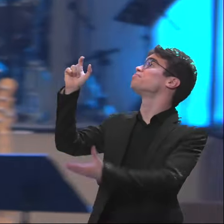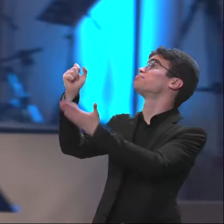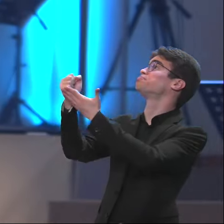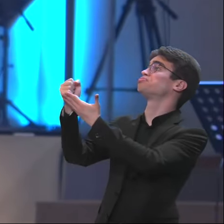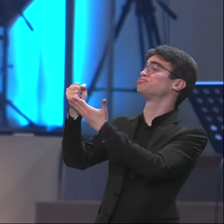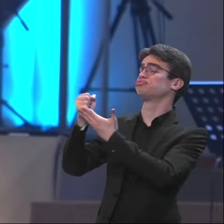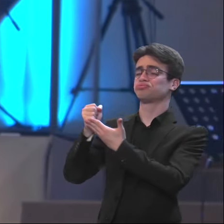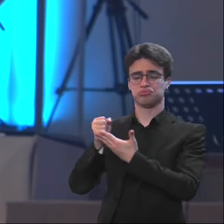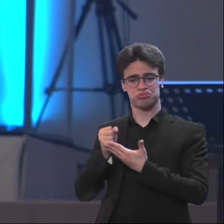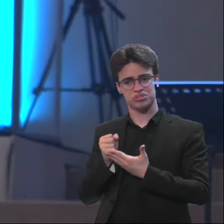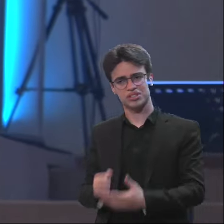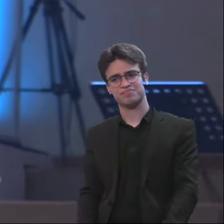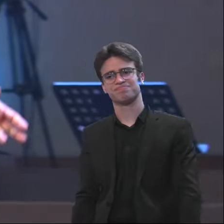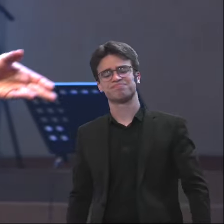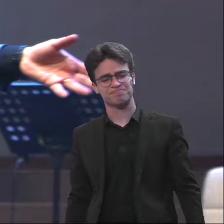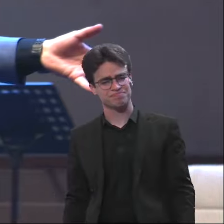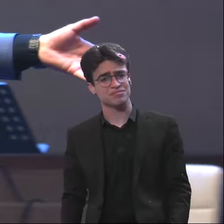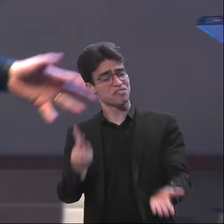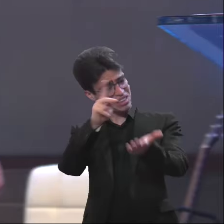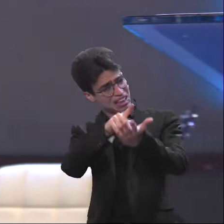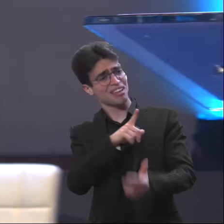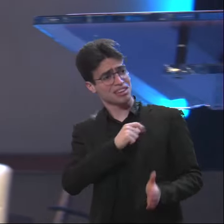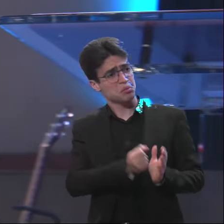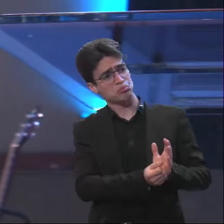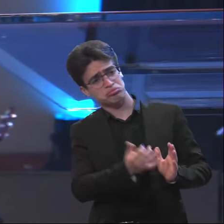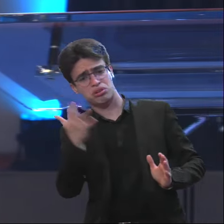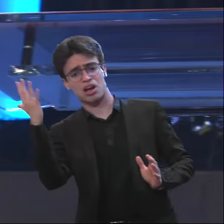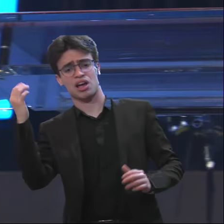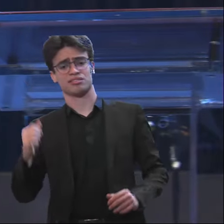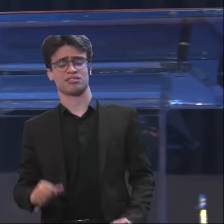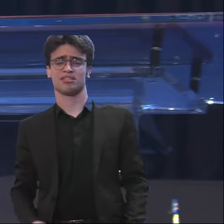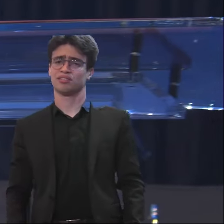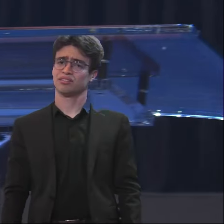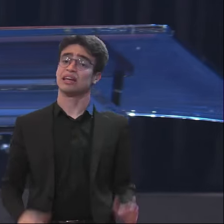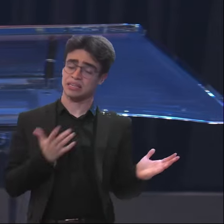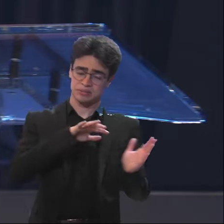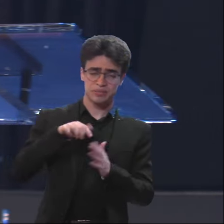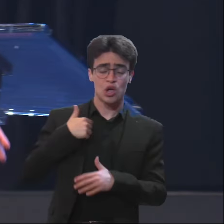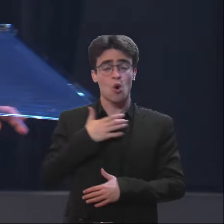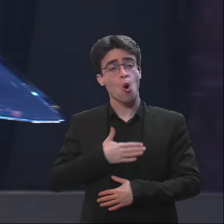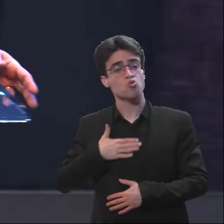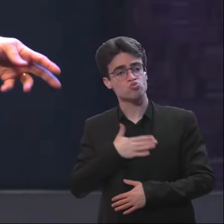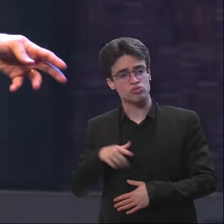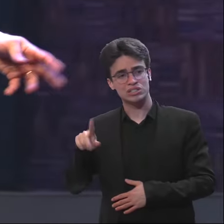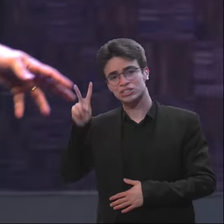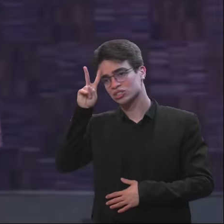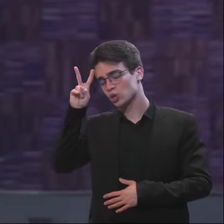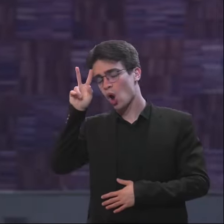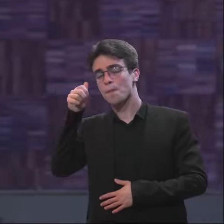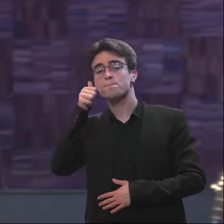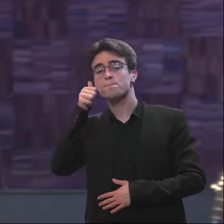as histórias. Eu gosto da história da mulher samaritana que vai pegar água no poço.